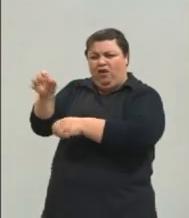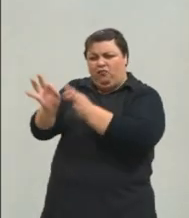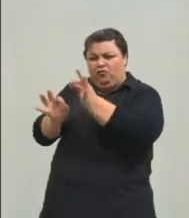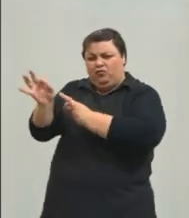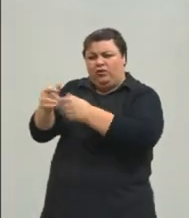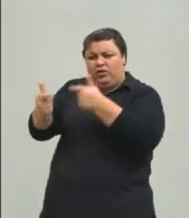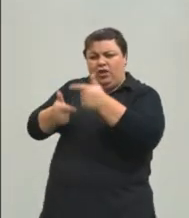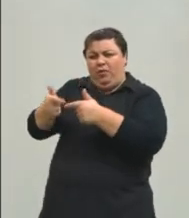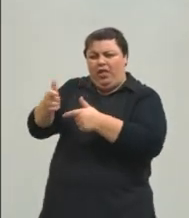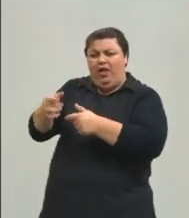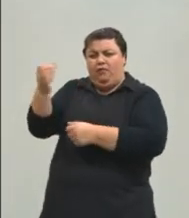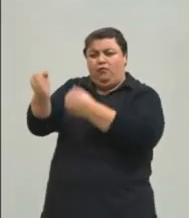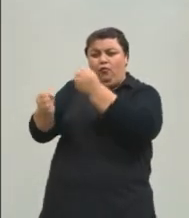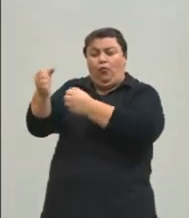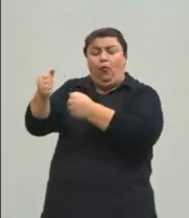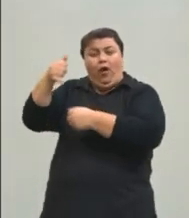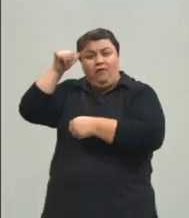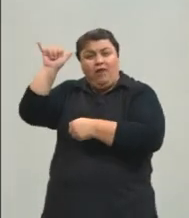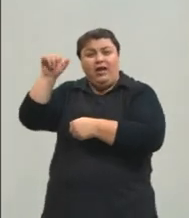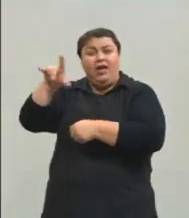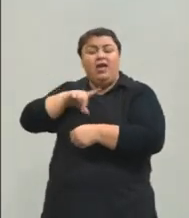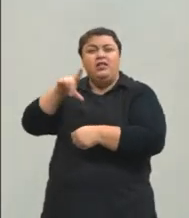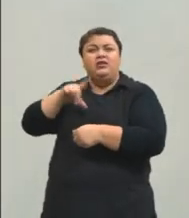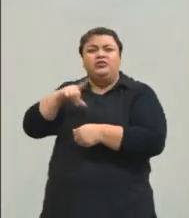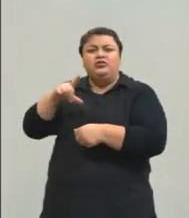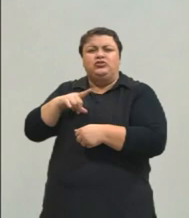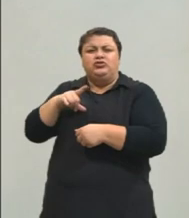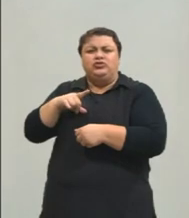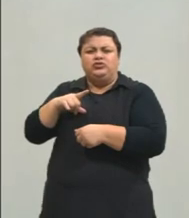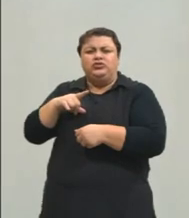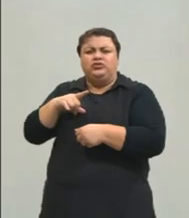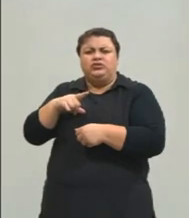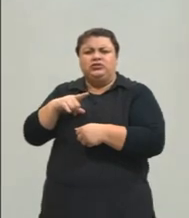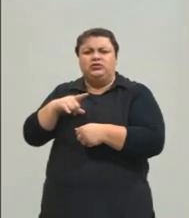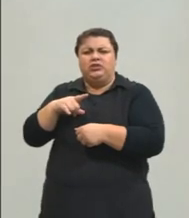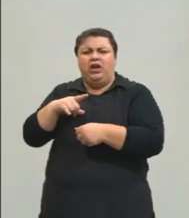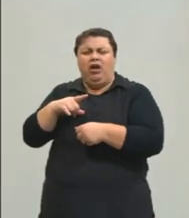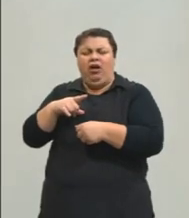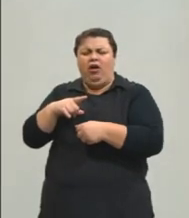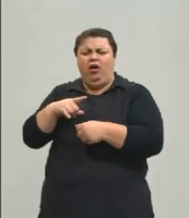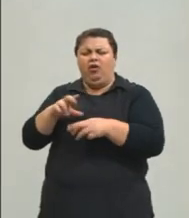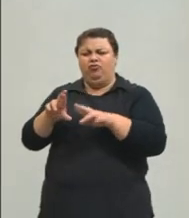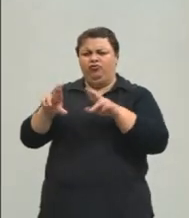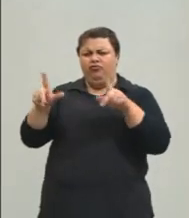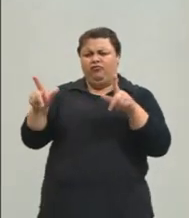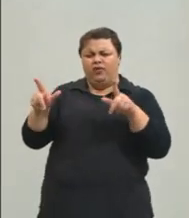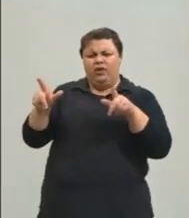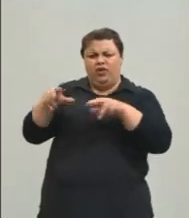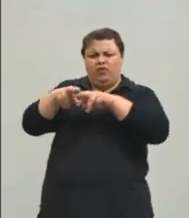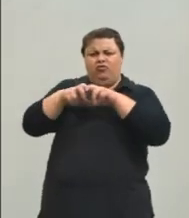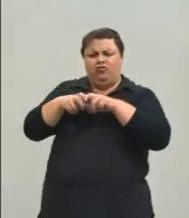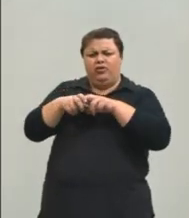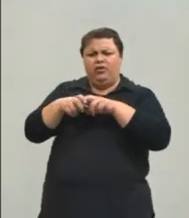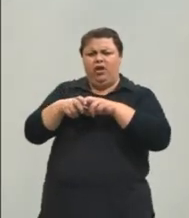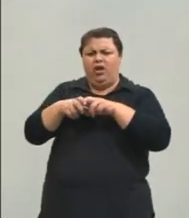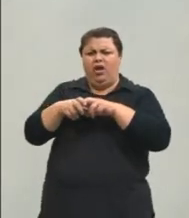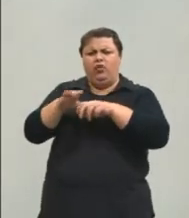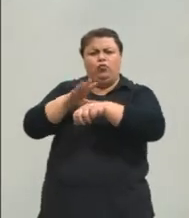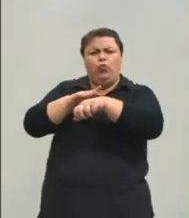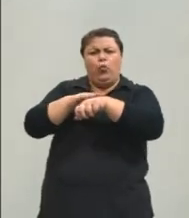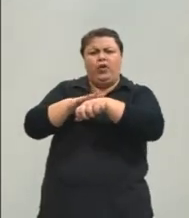ordenhavam especificamente, elas tinham uma forma bem mais branda da doença, da varíola humana. Aí